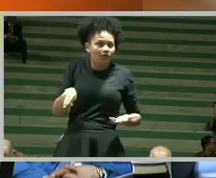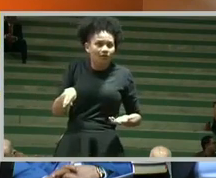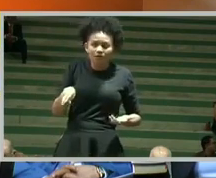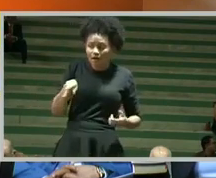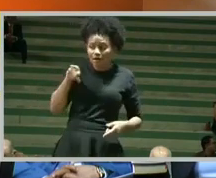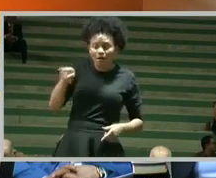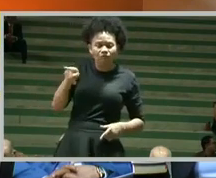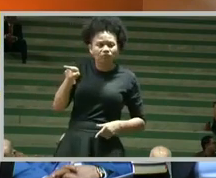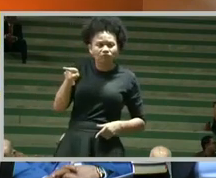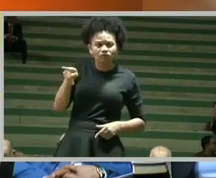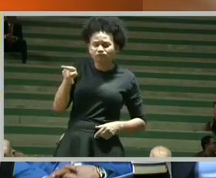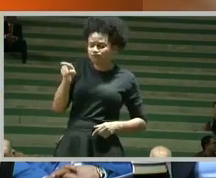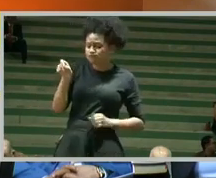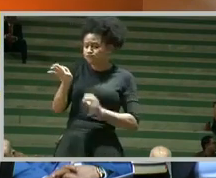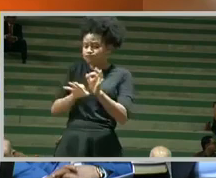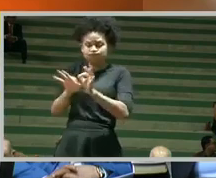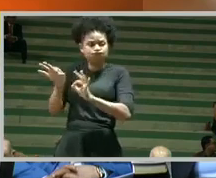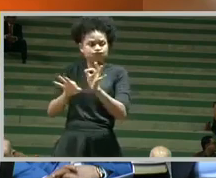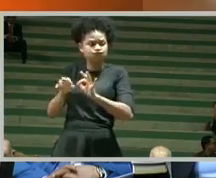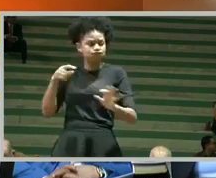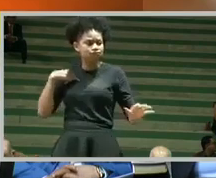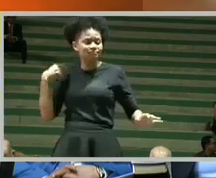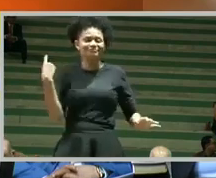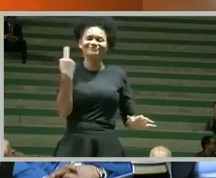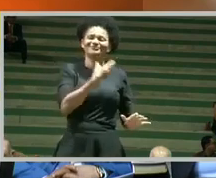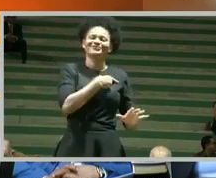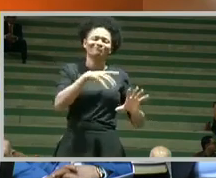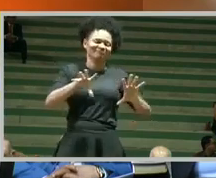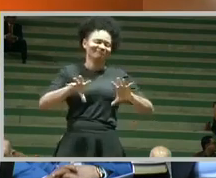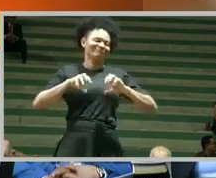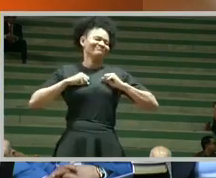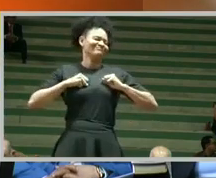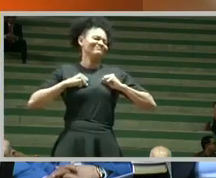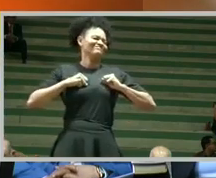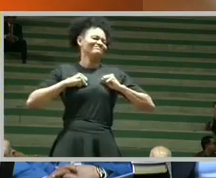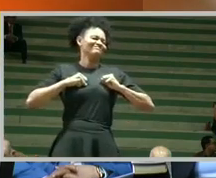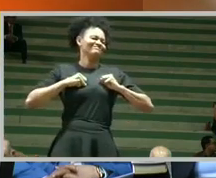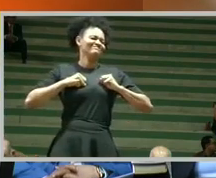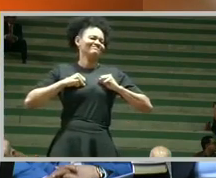que Ele fez por nós, nós estamos